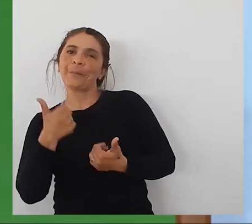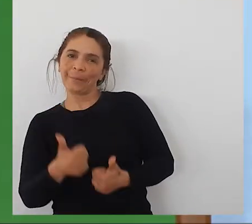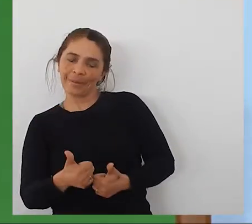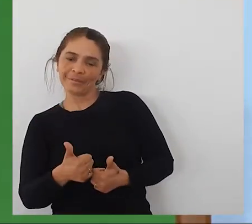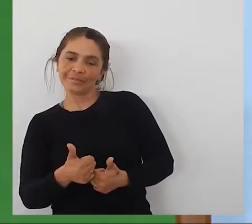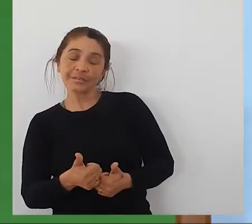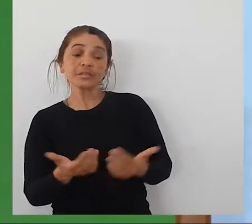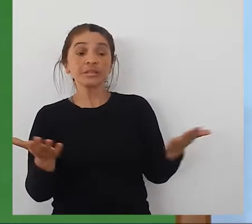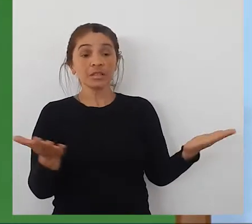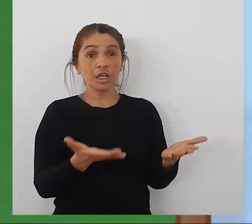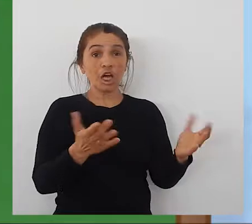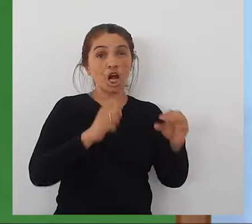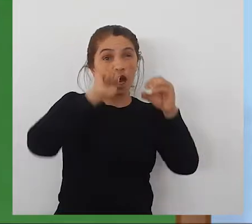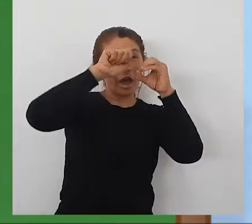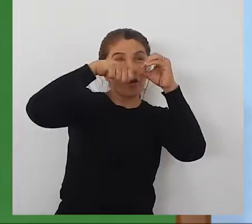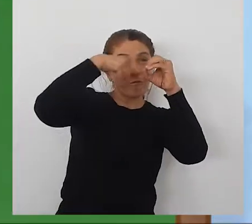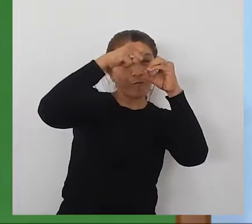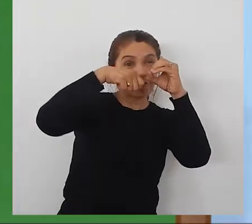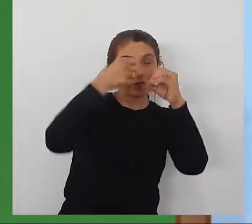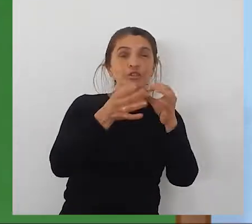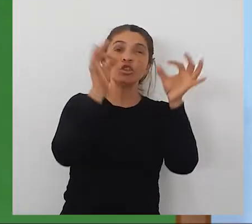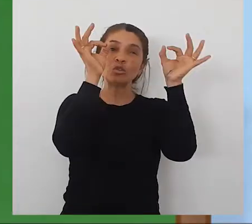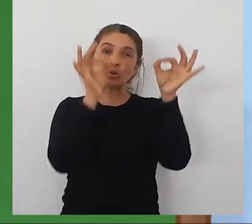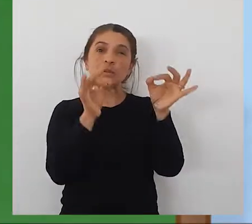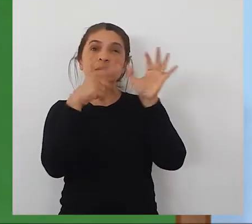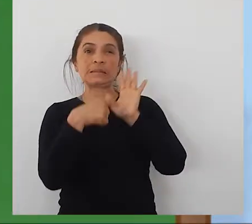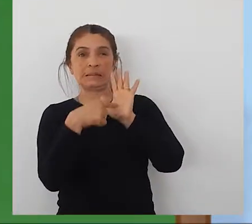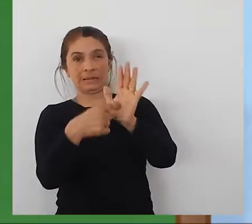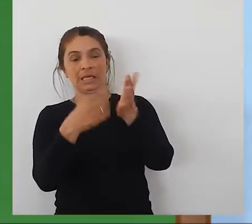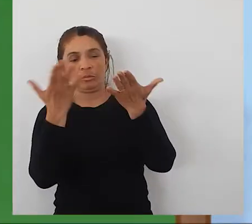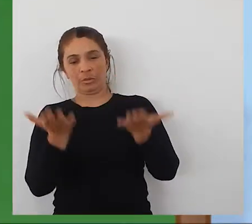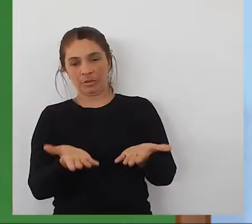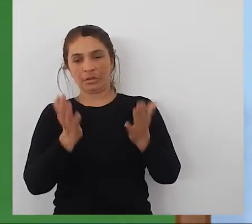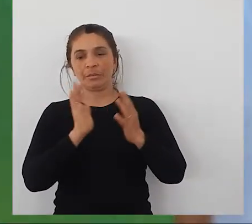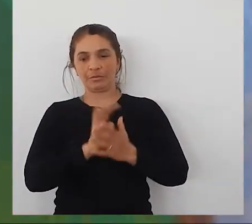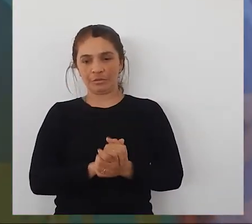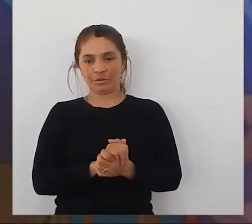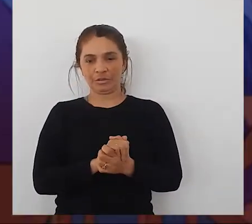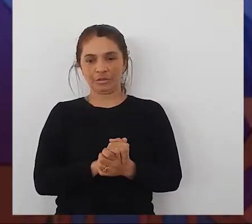Muito bem, então. Eu tenho um vídeo que fala justamente sobre isso.